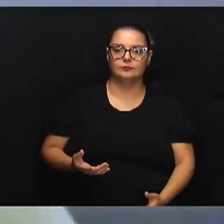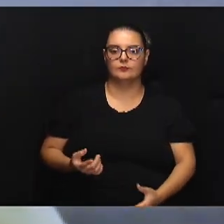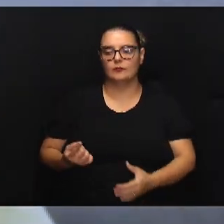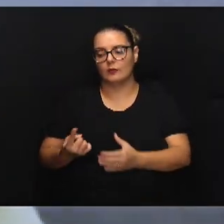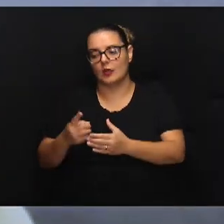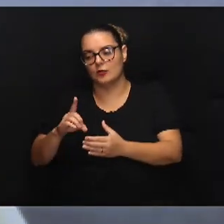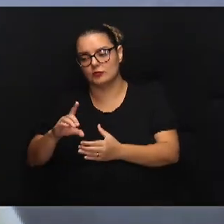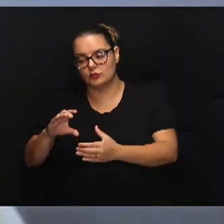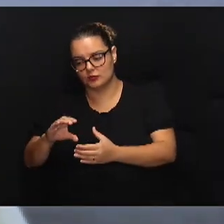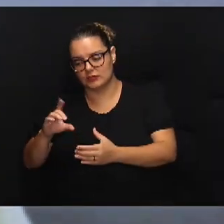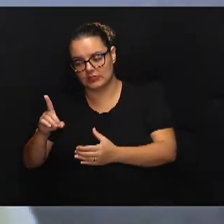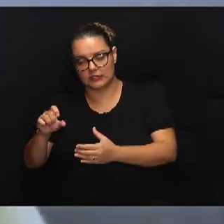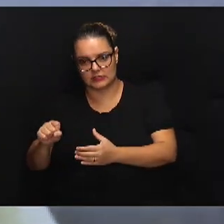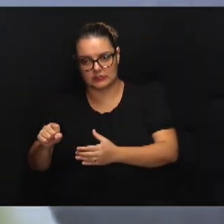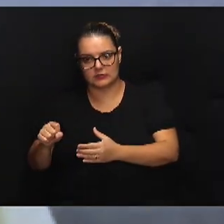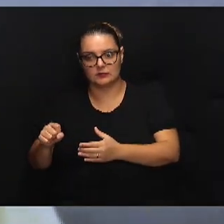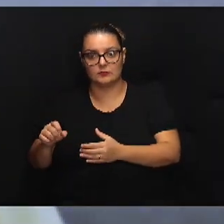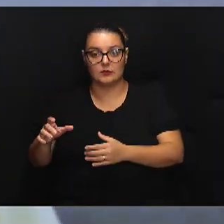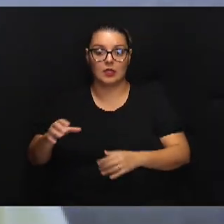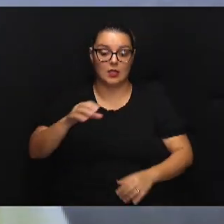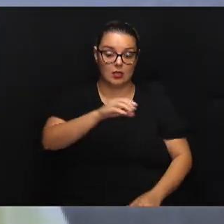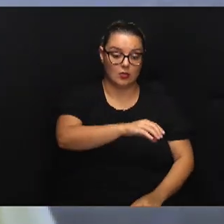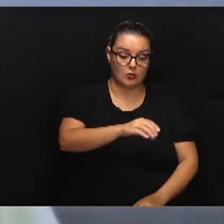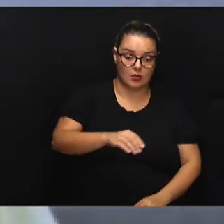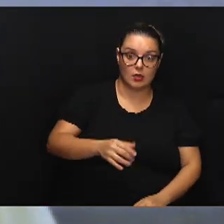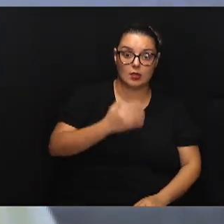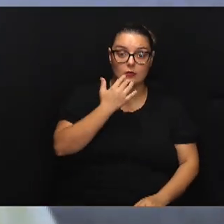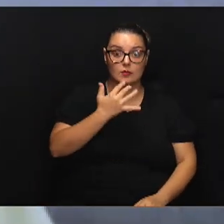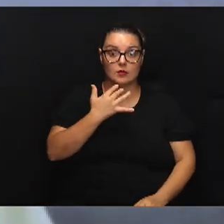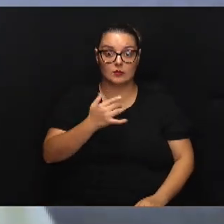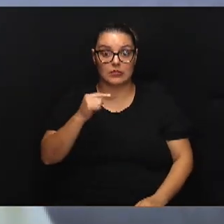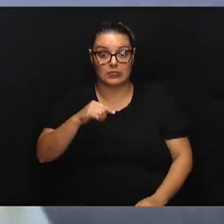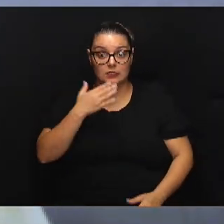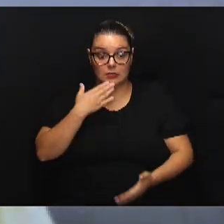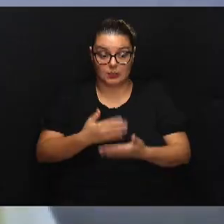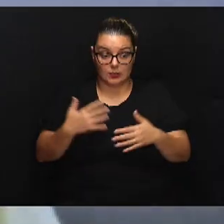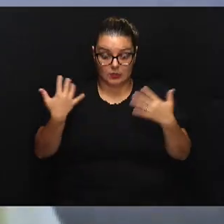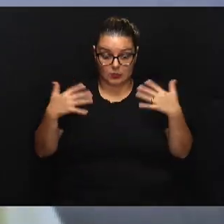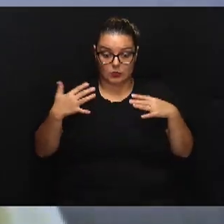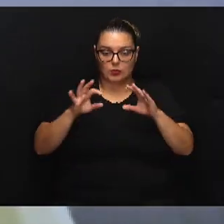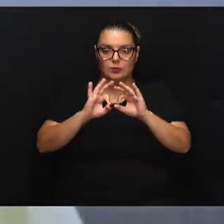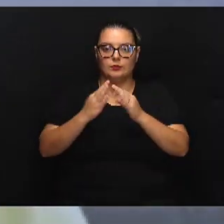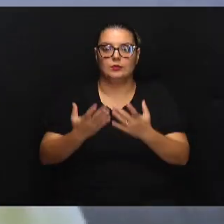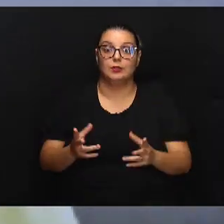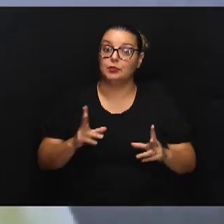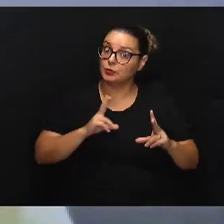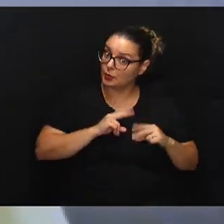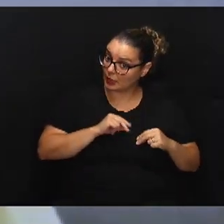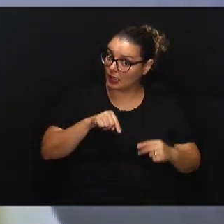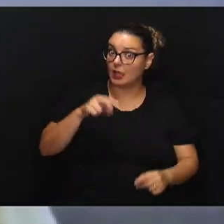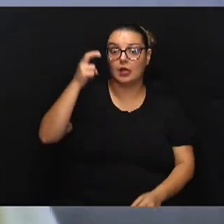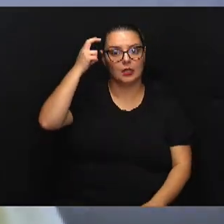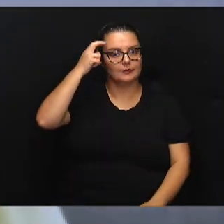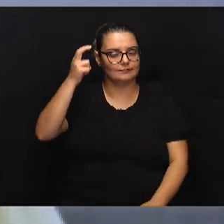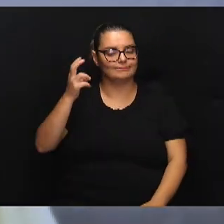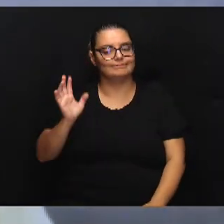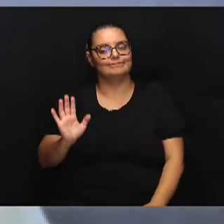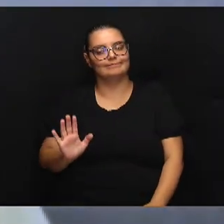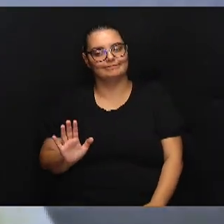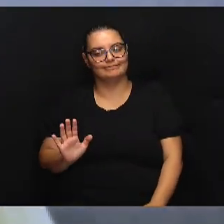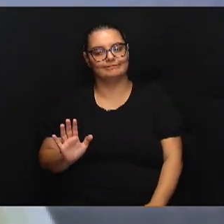ela coloca os carrinhos por cores, e isso assusta a família, porque a família fala assim: nossa, ele é muito inteligente. Não,